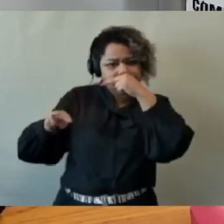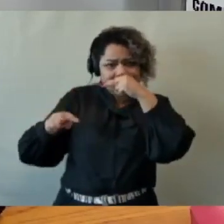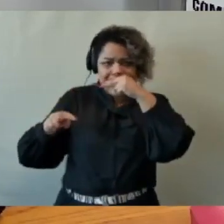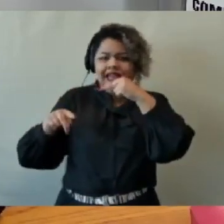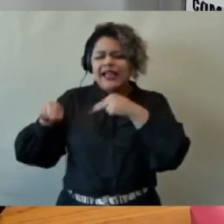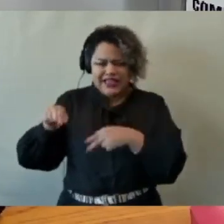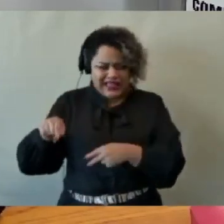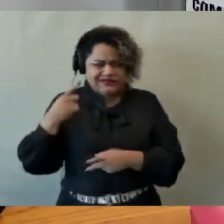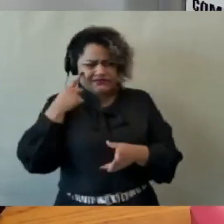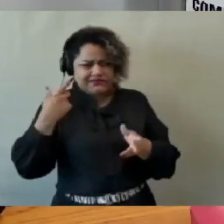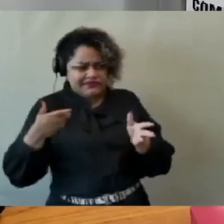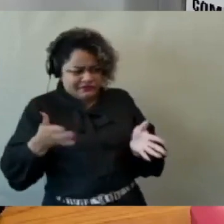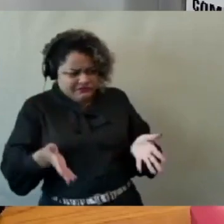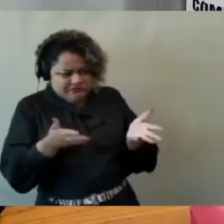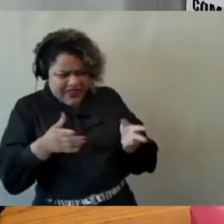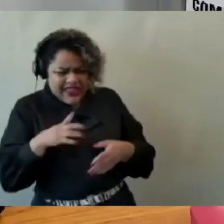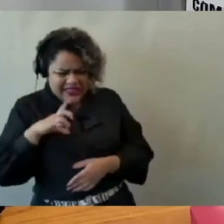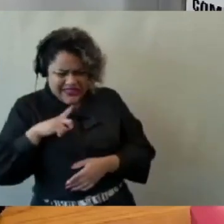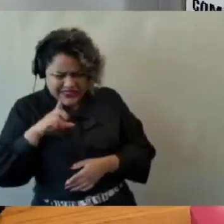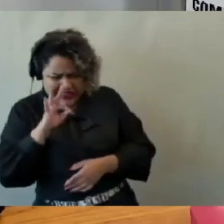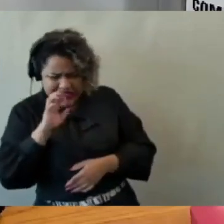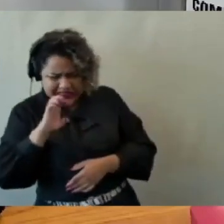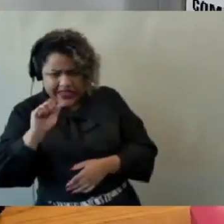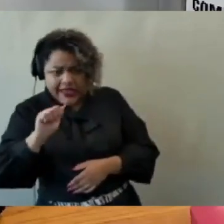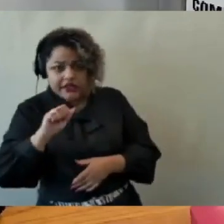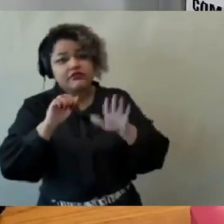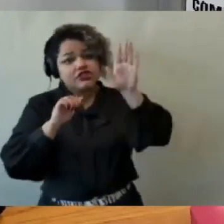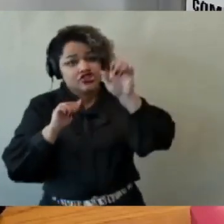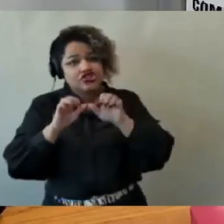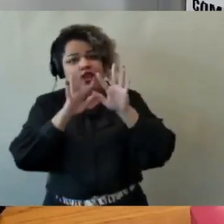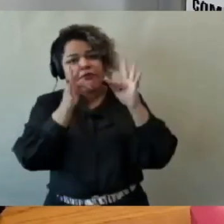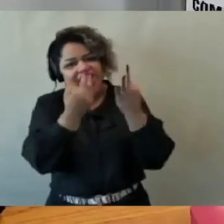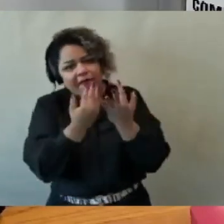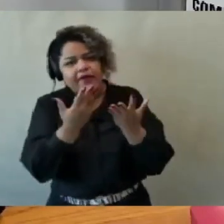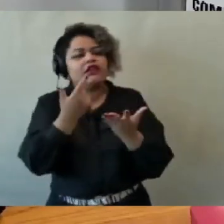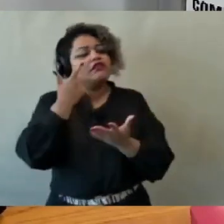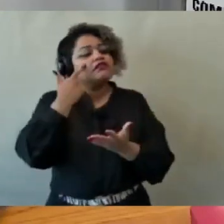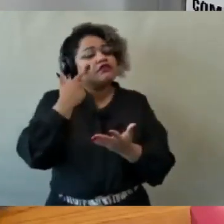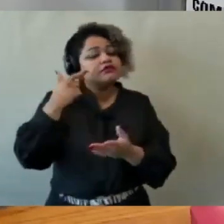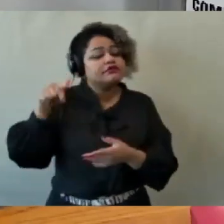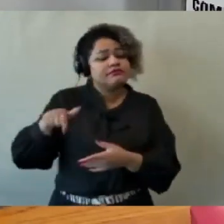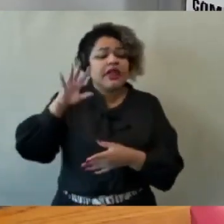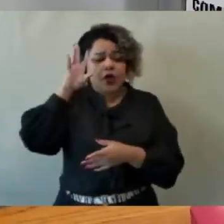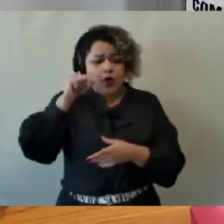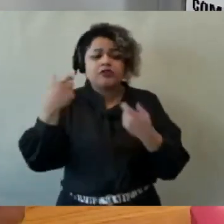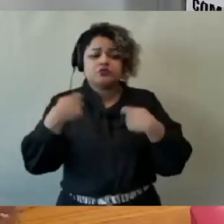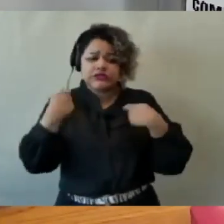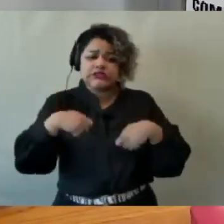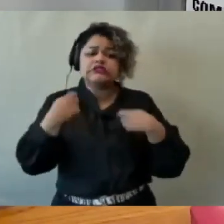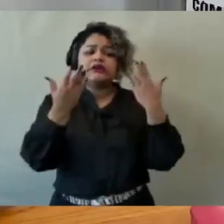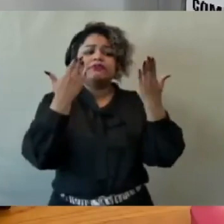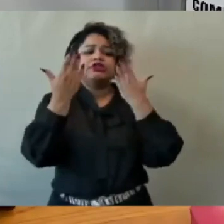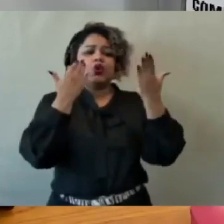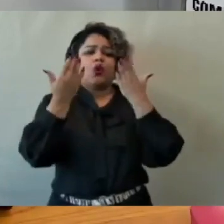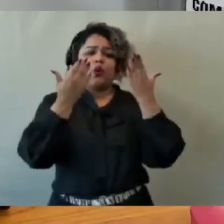Chama os pais e fala, vamos discutir sobre a sua criança, porque eu acho que ela está precisando de um atendimento psicológico, né, para